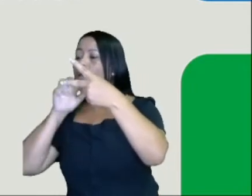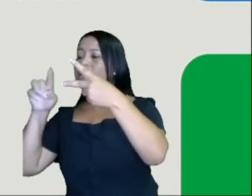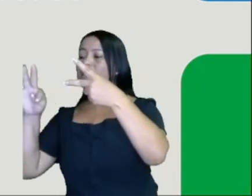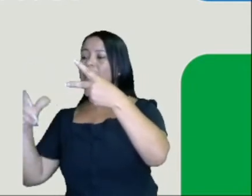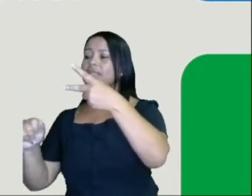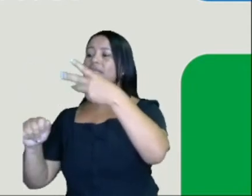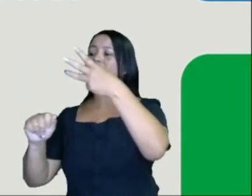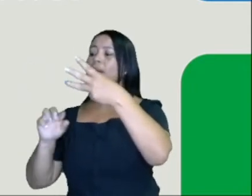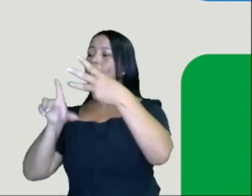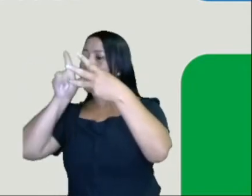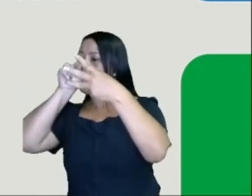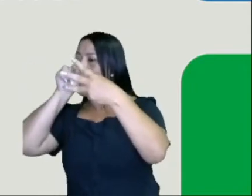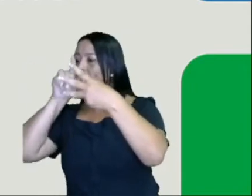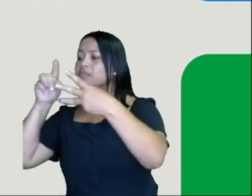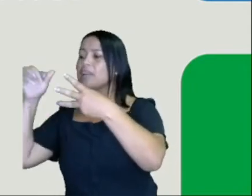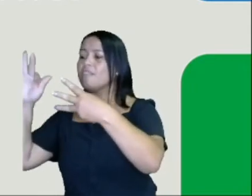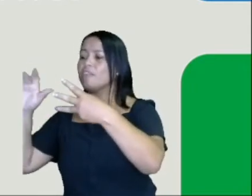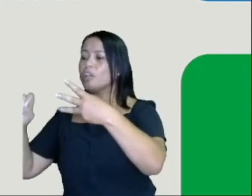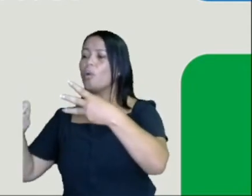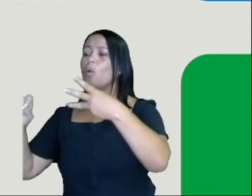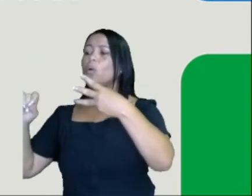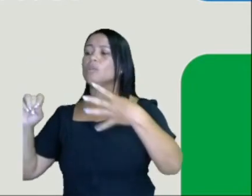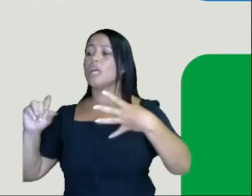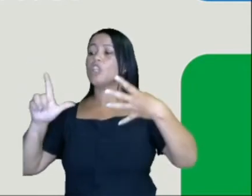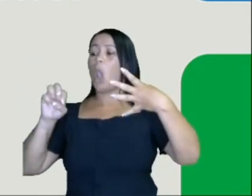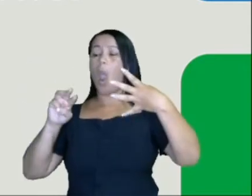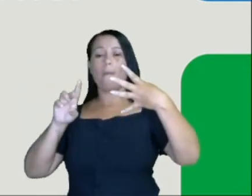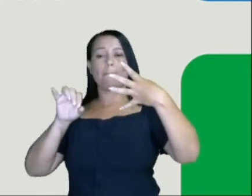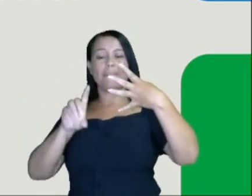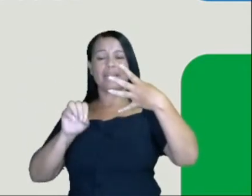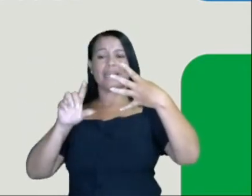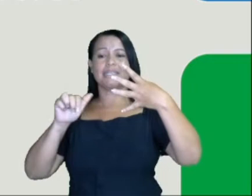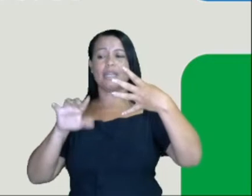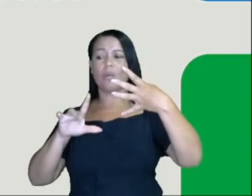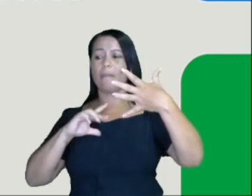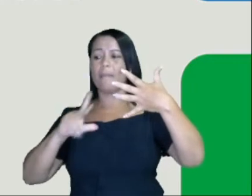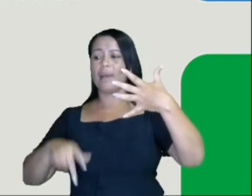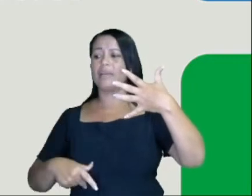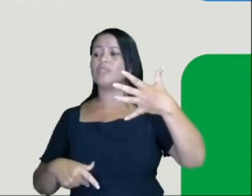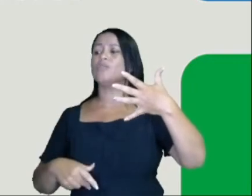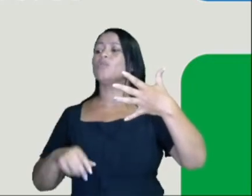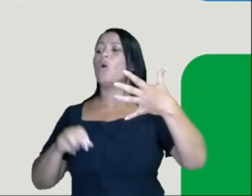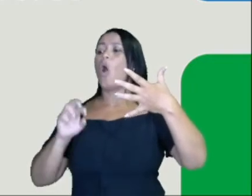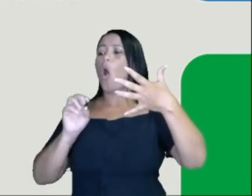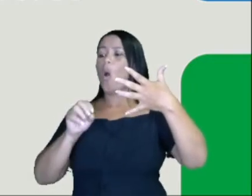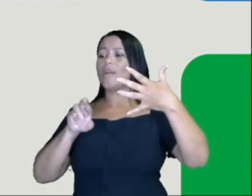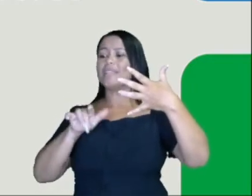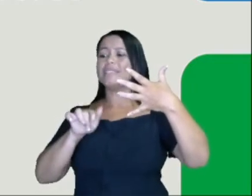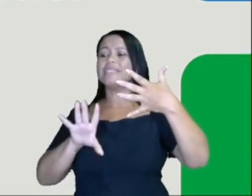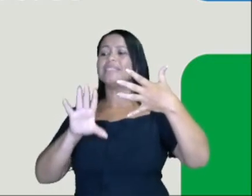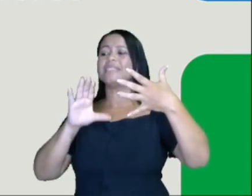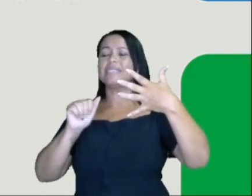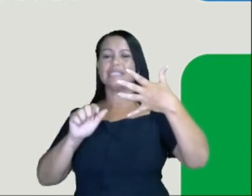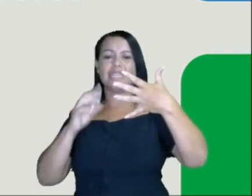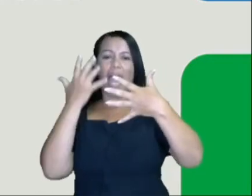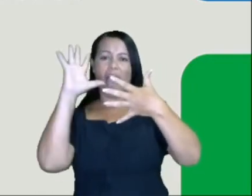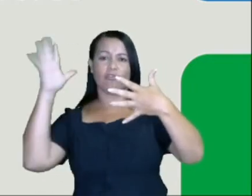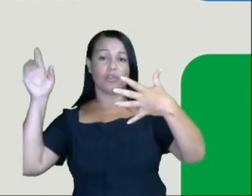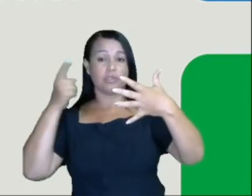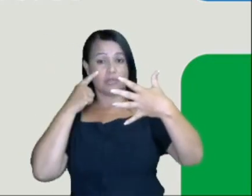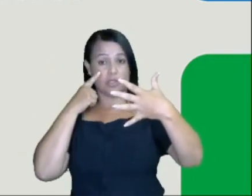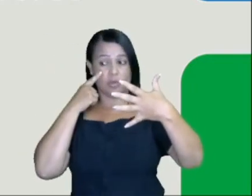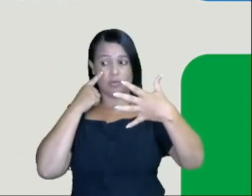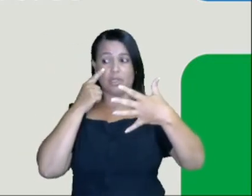pássaro e gafanhoto, lombriga e ser humano, orquídeas e árvores. Portanto,